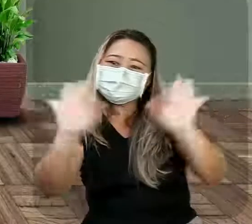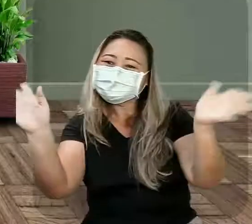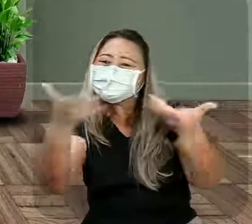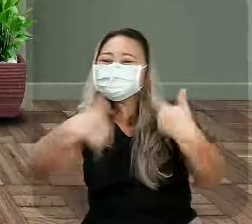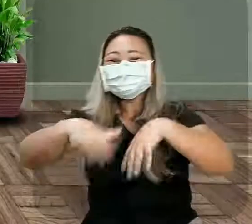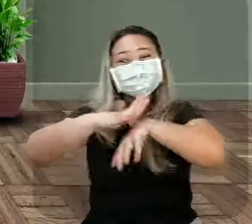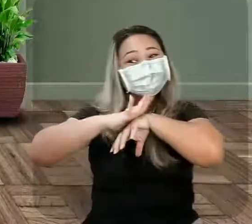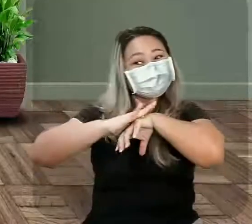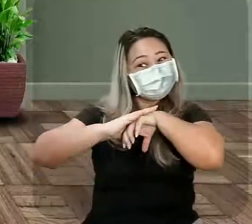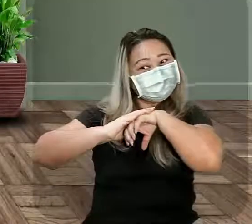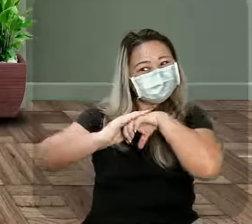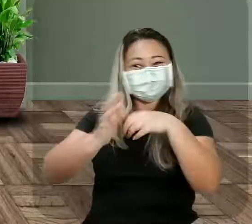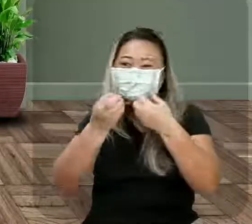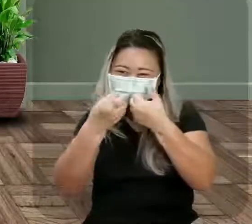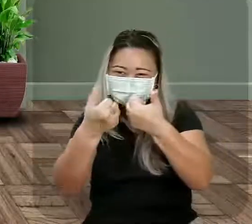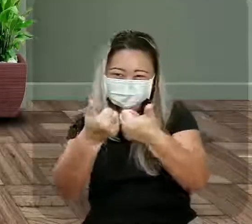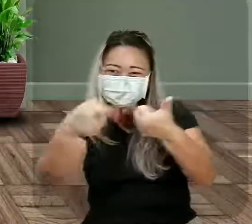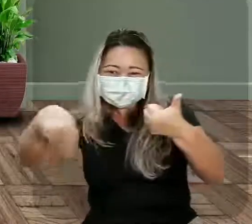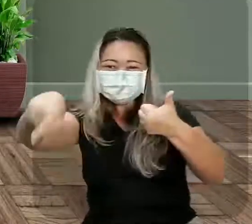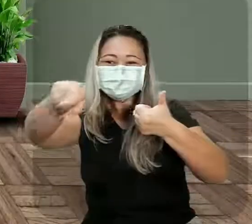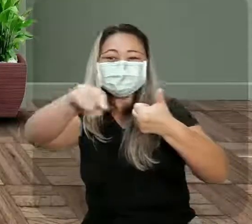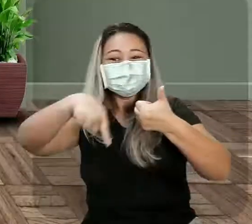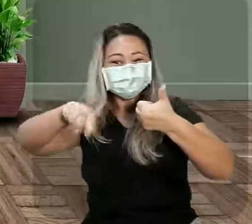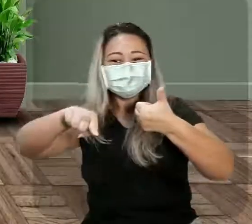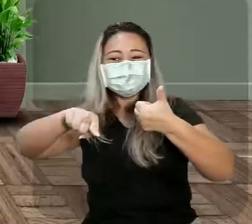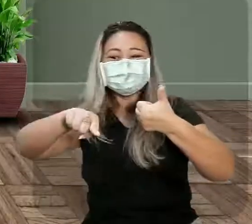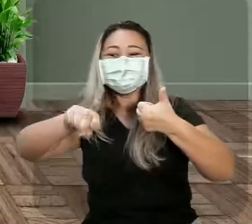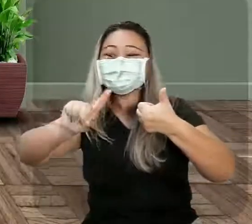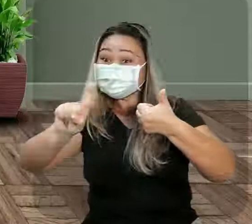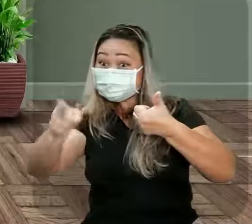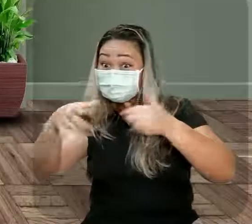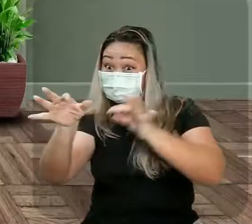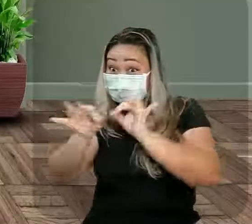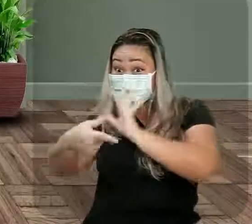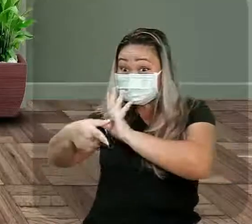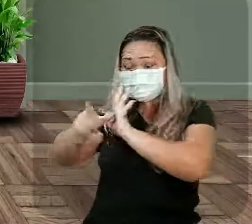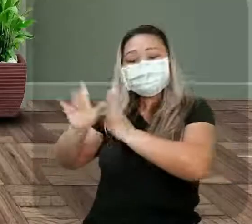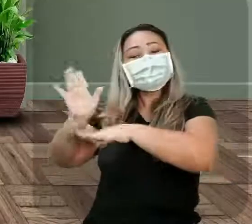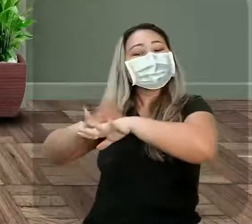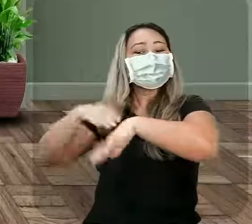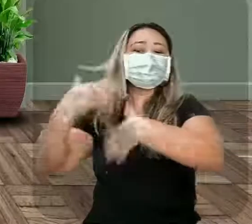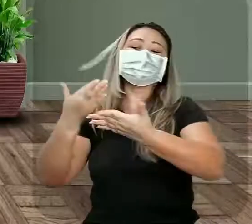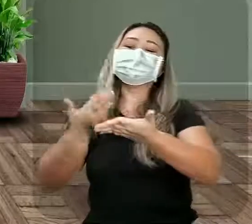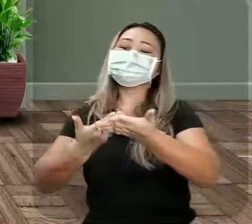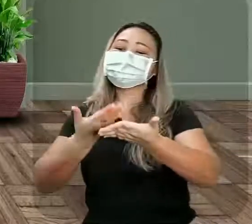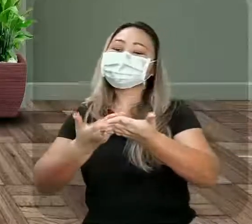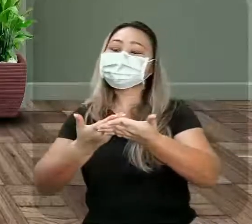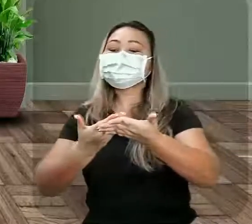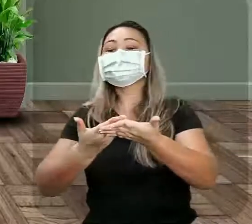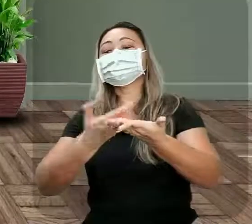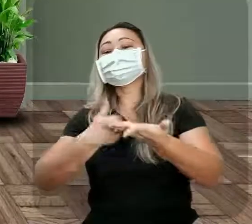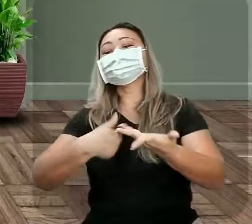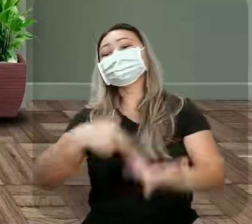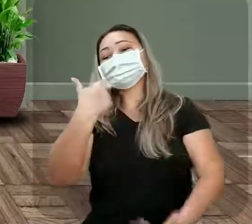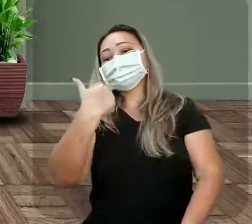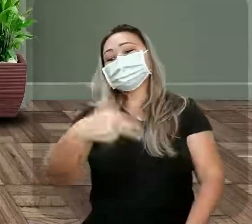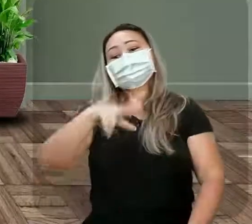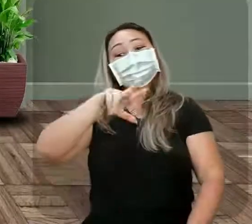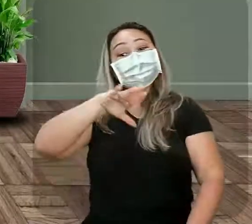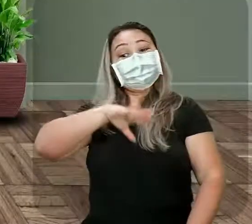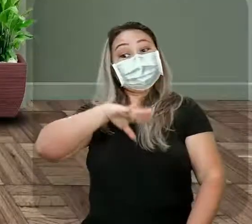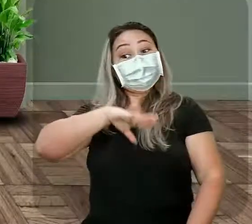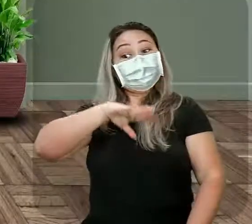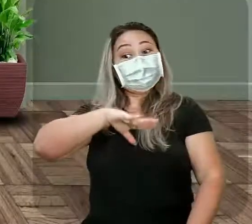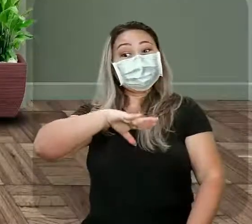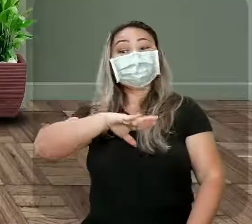Olá, amadinhos, tudo bem com vocês? Preparado para mais uma aula de língua